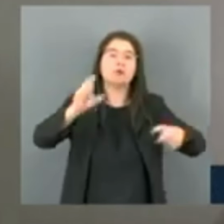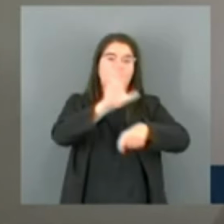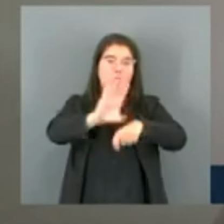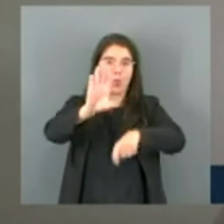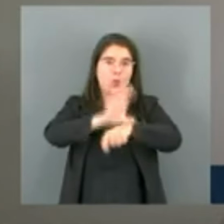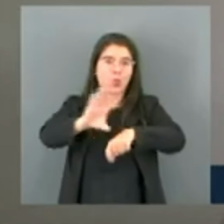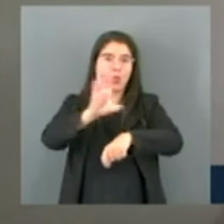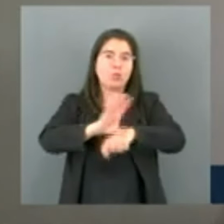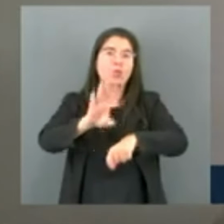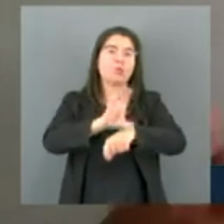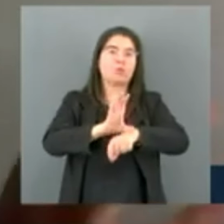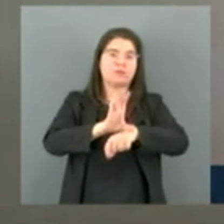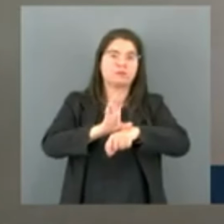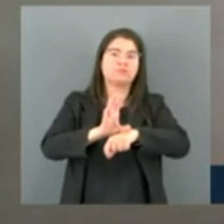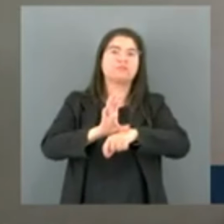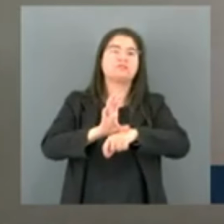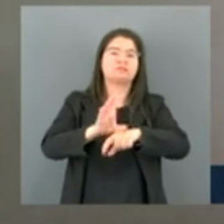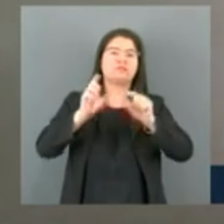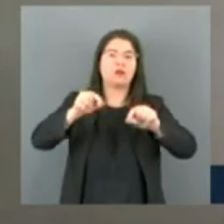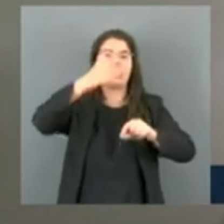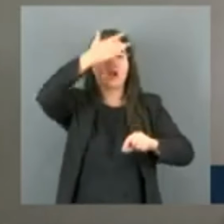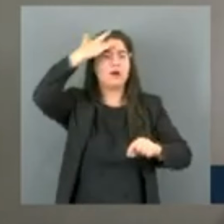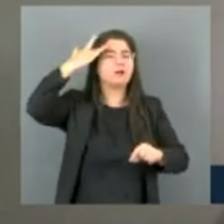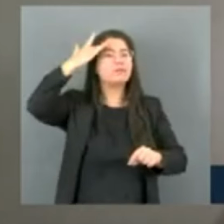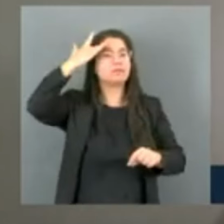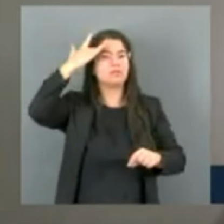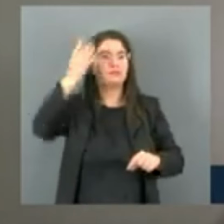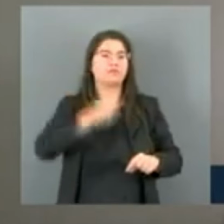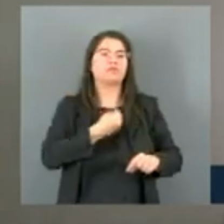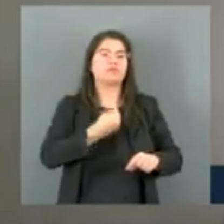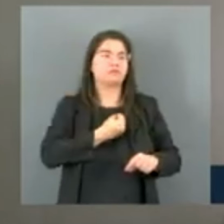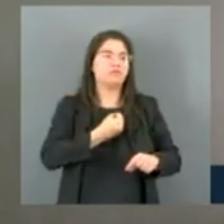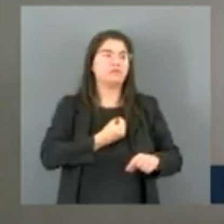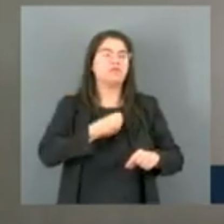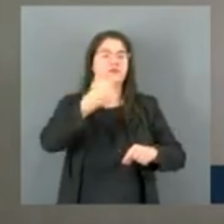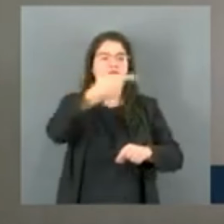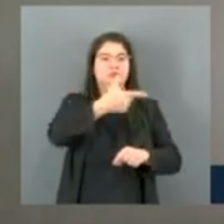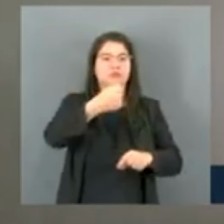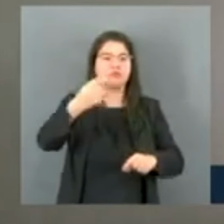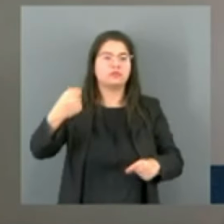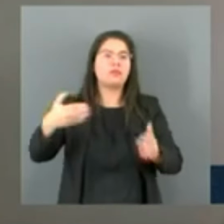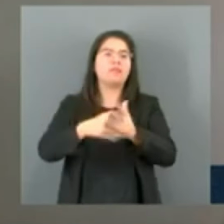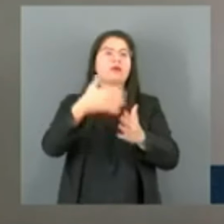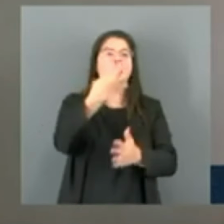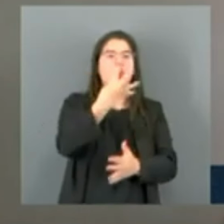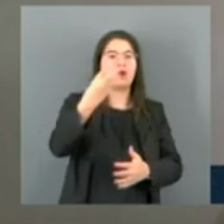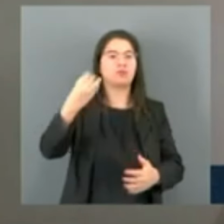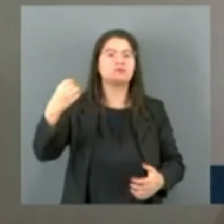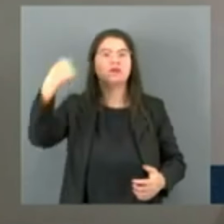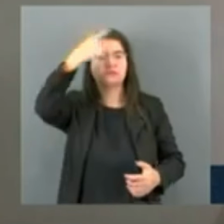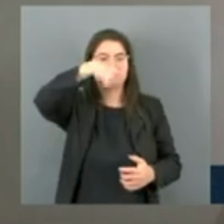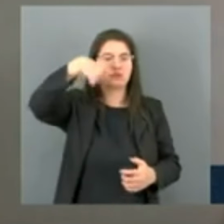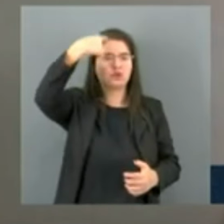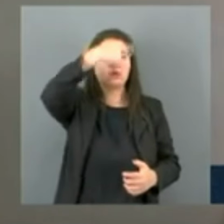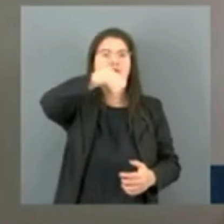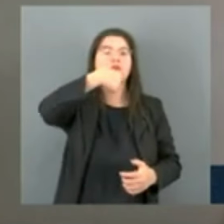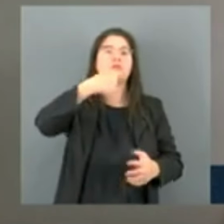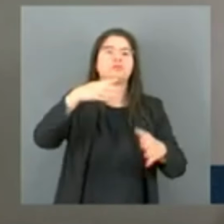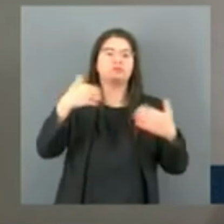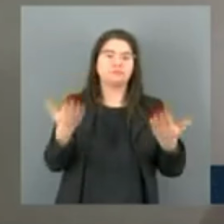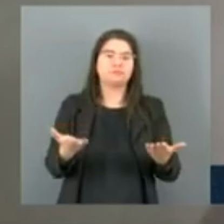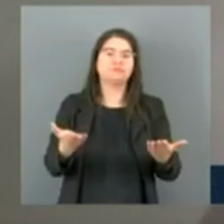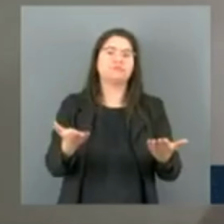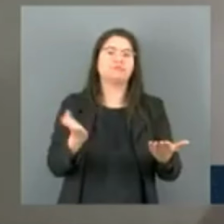Brasil até a data de hoje, as pessoas existentes se formaram em programas aí de 200 a 400 horas, né? Então, nós mesmos